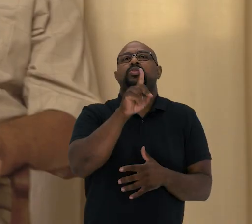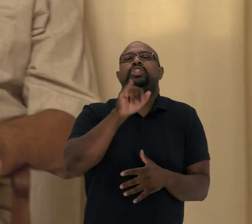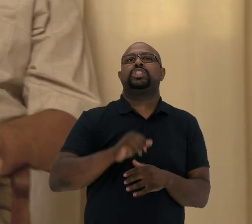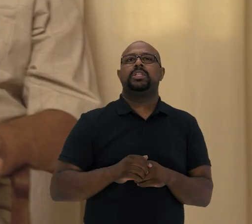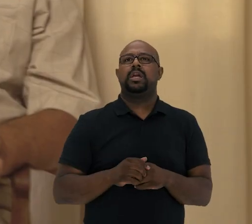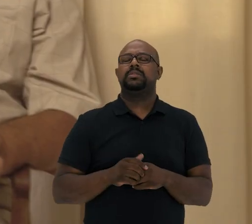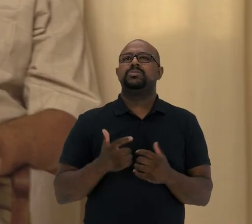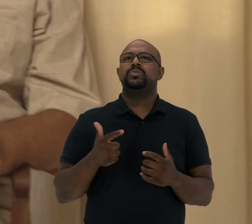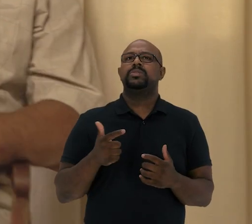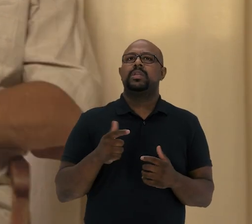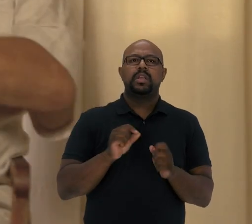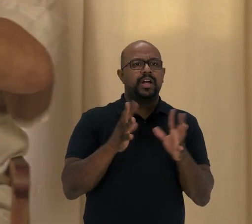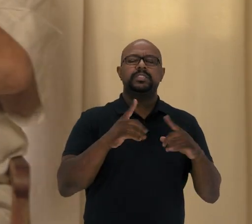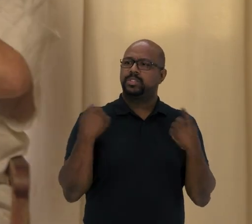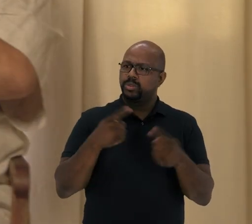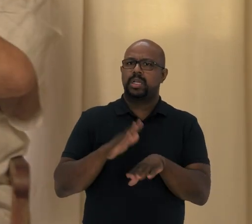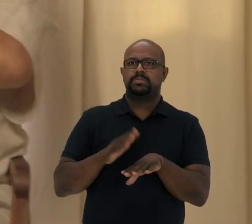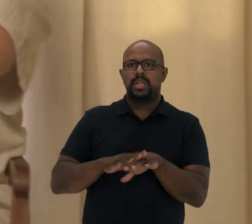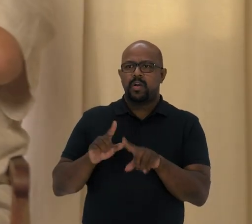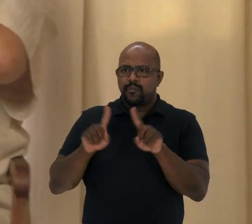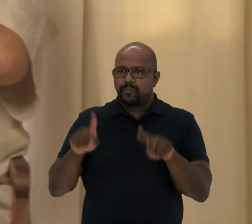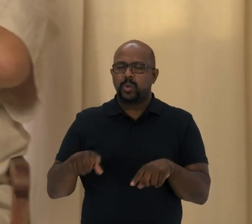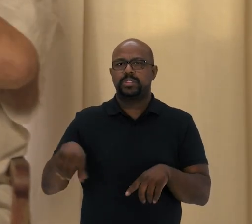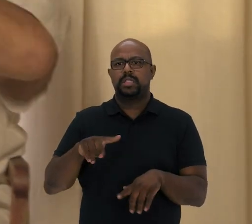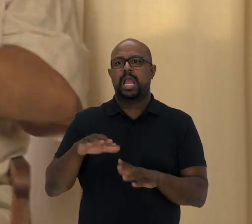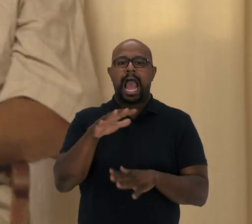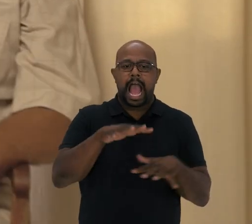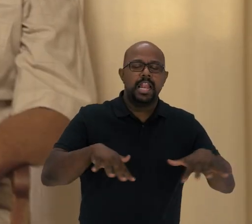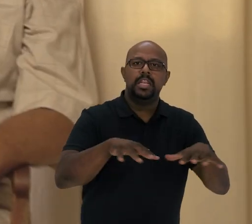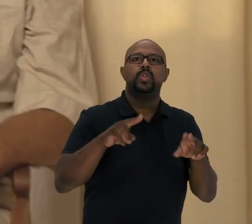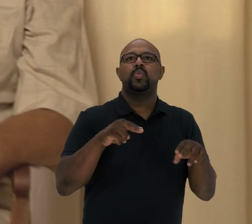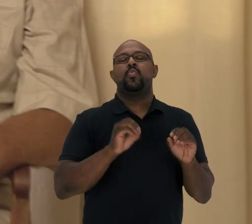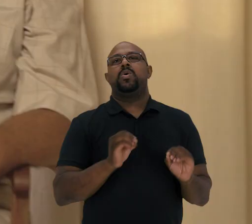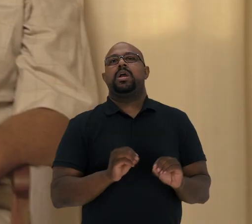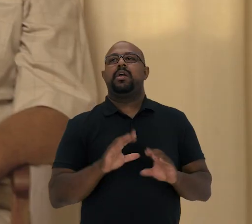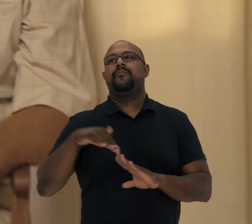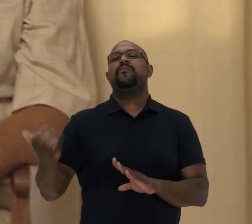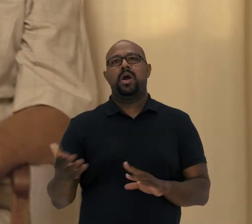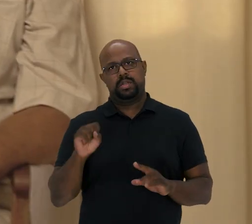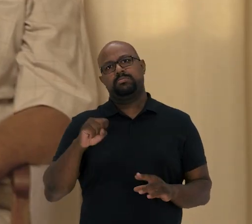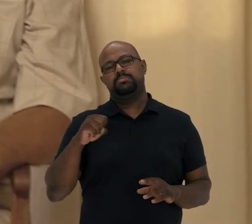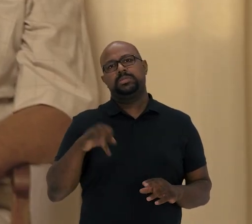dia. Nós fazíamos entre nós, os empregados, fora dali, né? Ali nunca houve isso.